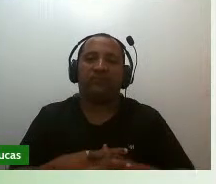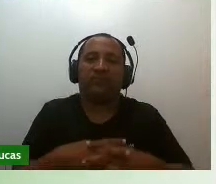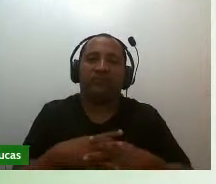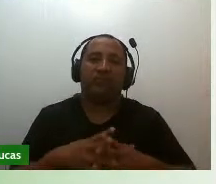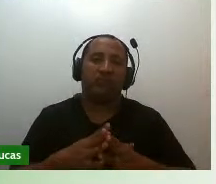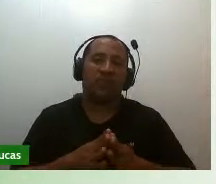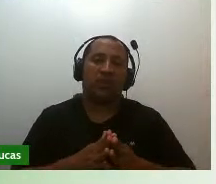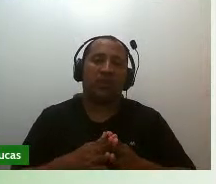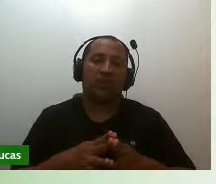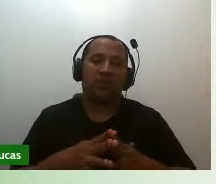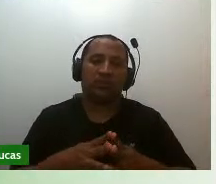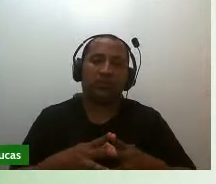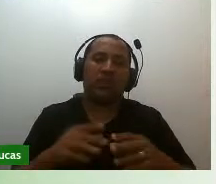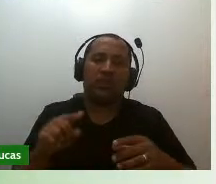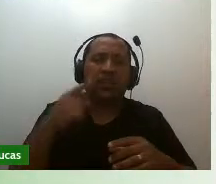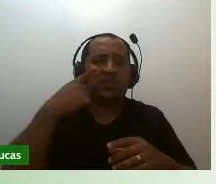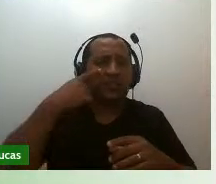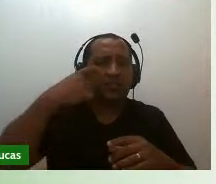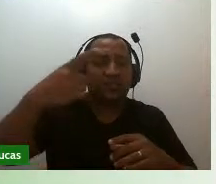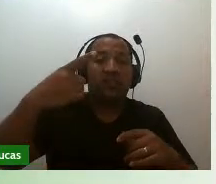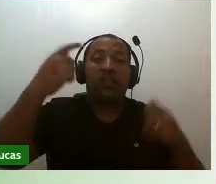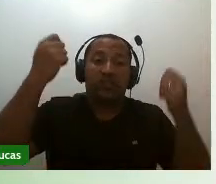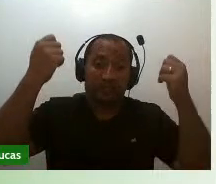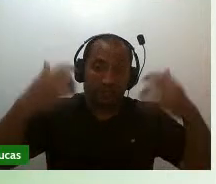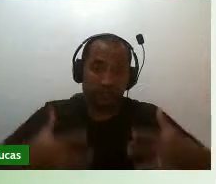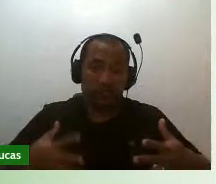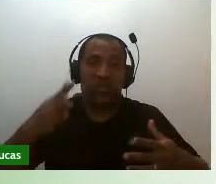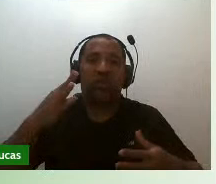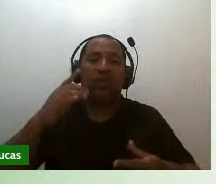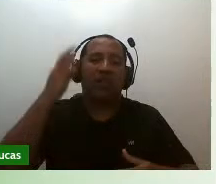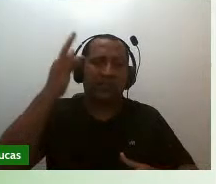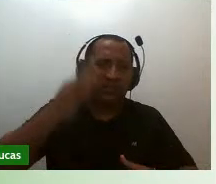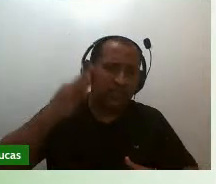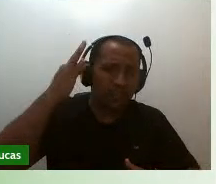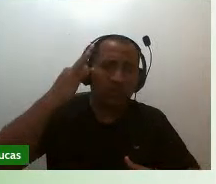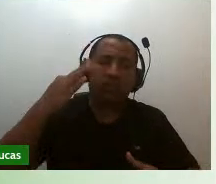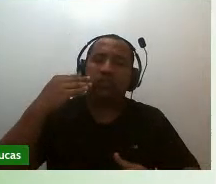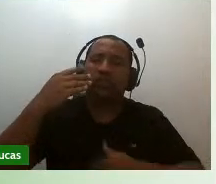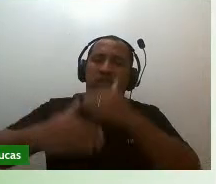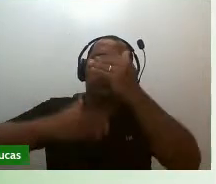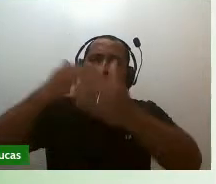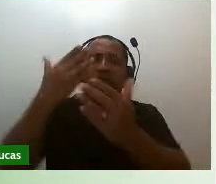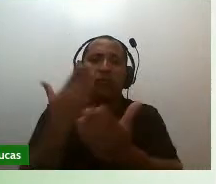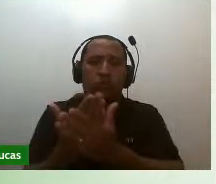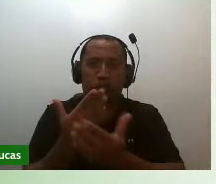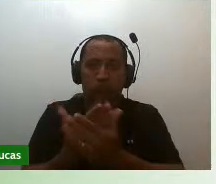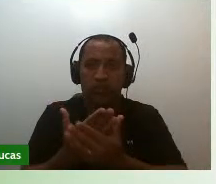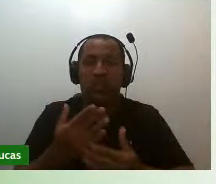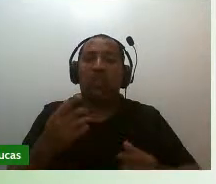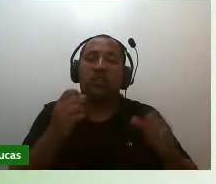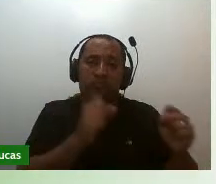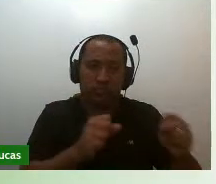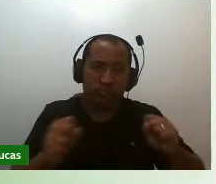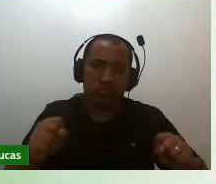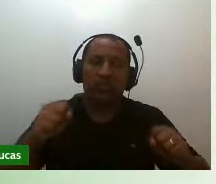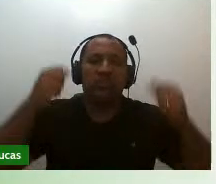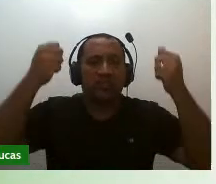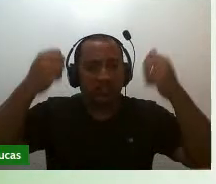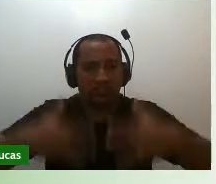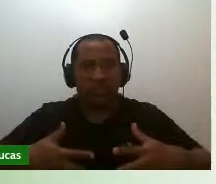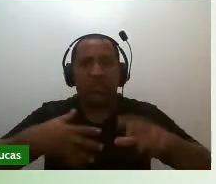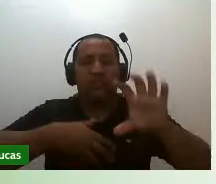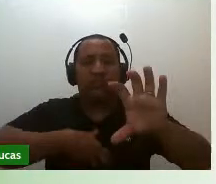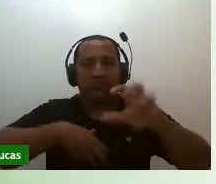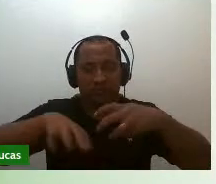E aí é muito interessante esse artigo, porque ele coloca as teorias de desenvolvimento dos estudantes, né? Um fator para moldar, né, essa empatia,